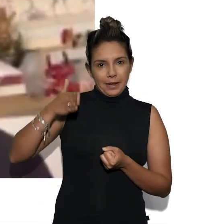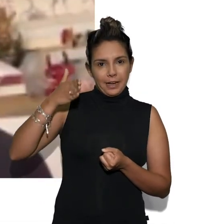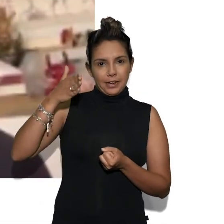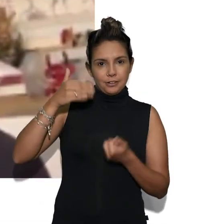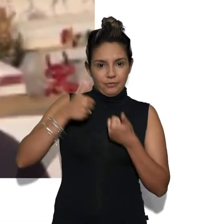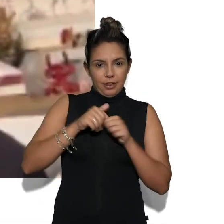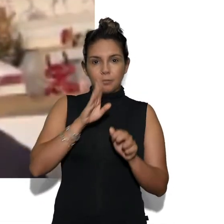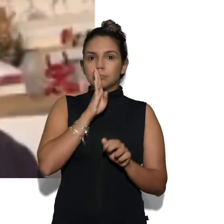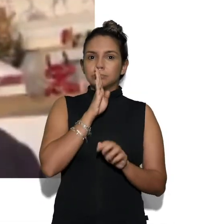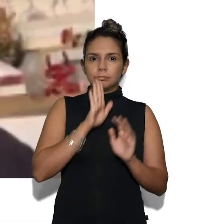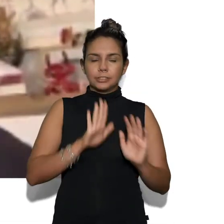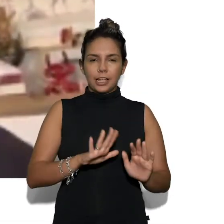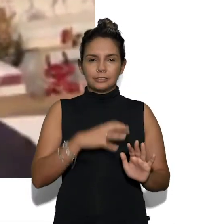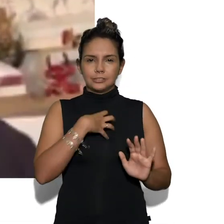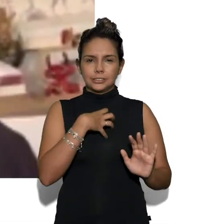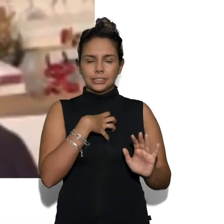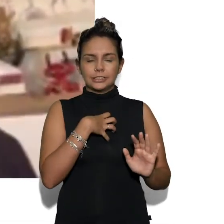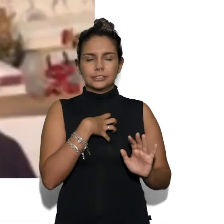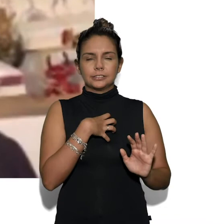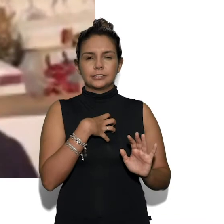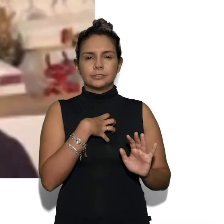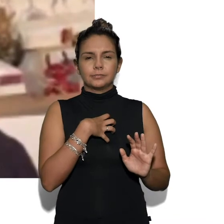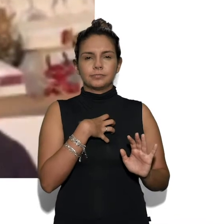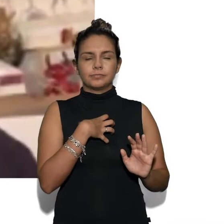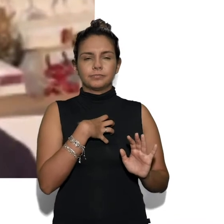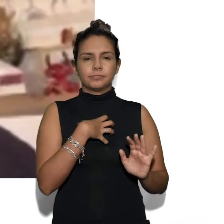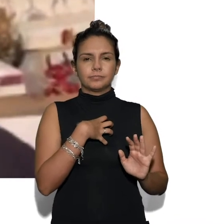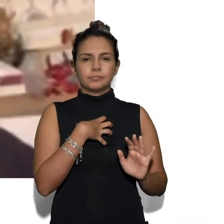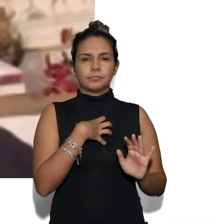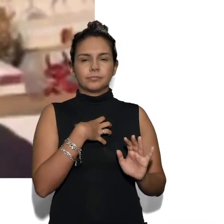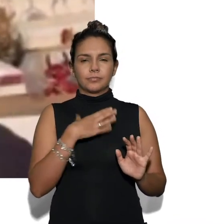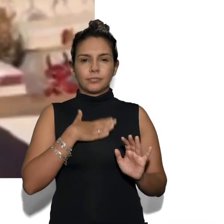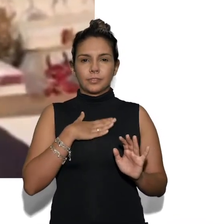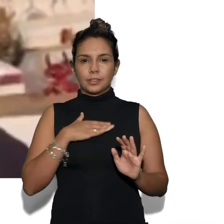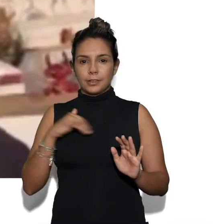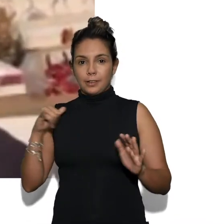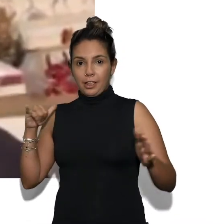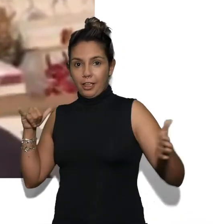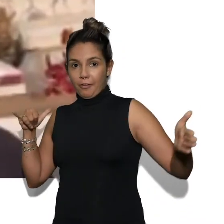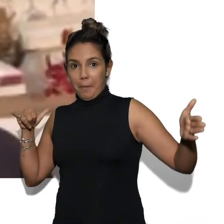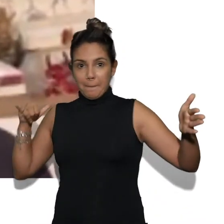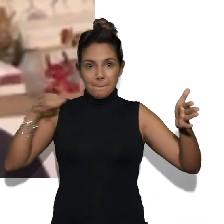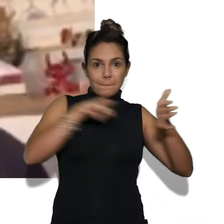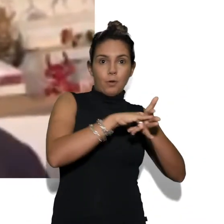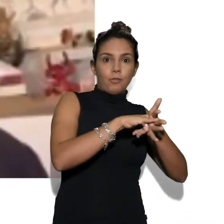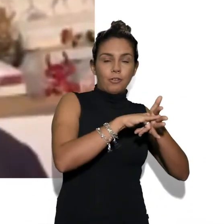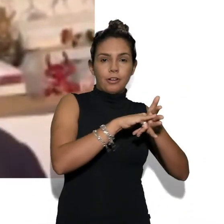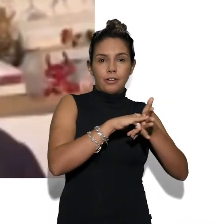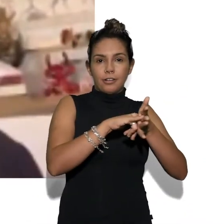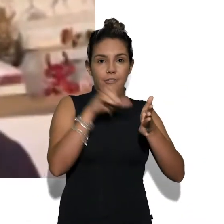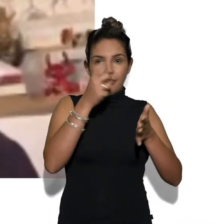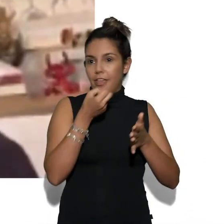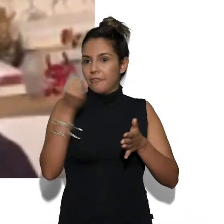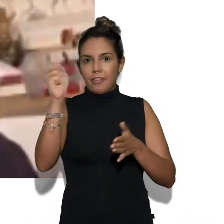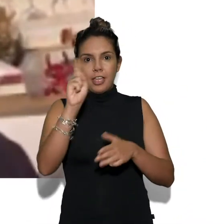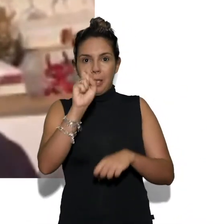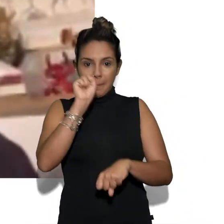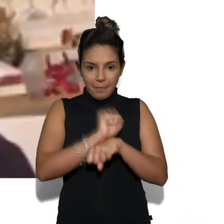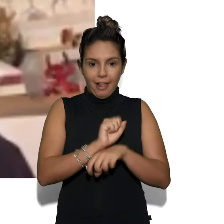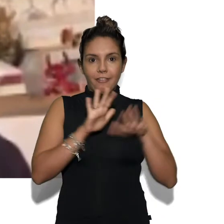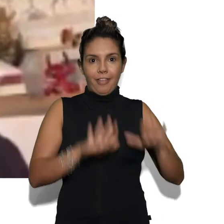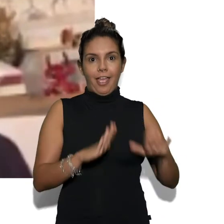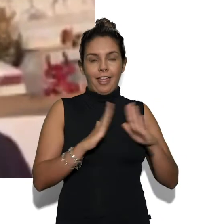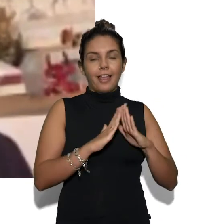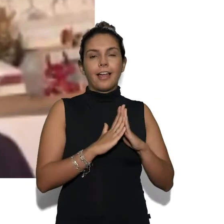ficar quieto, dá a sensação de que o meu avião bateu numa parede, assim, você não viaja mais, você não sai mais, não